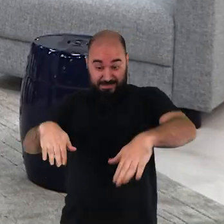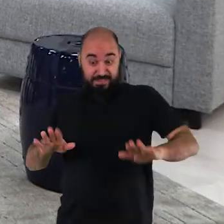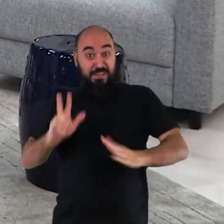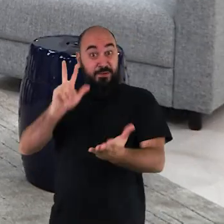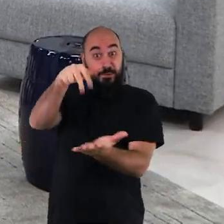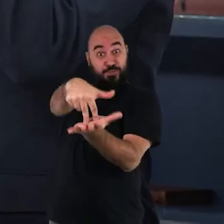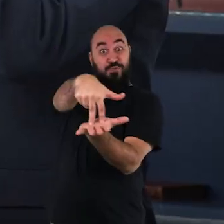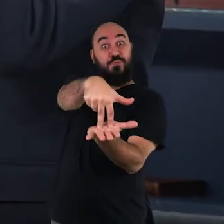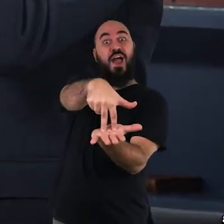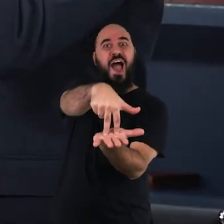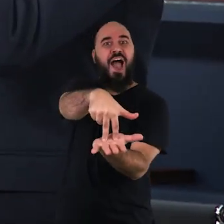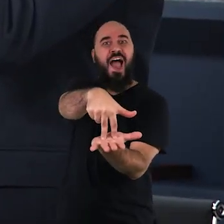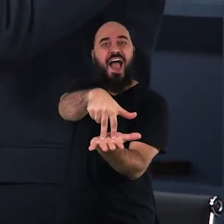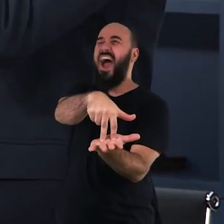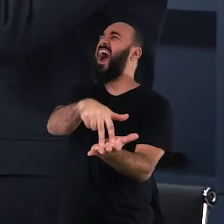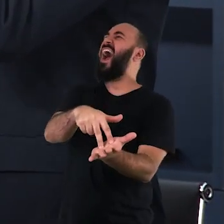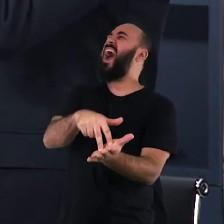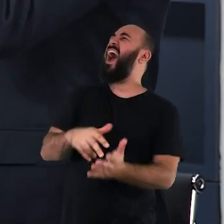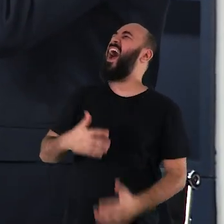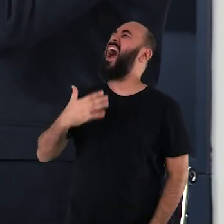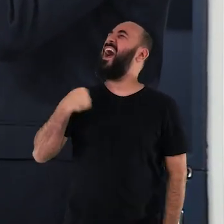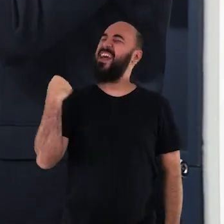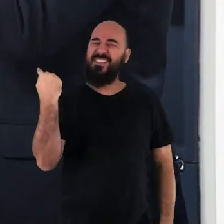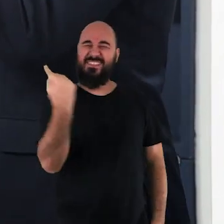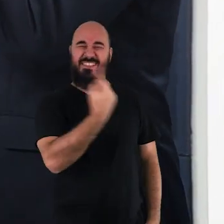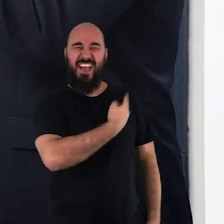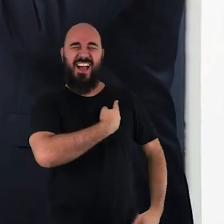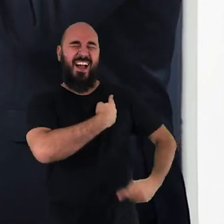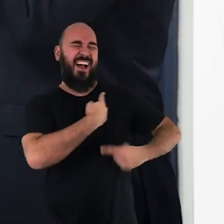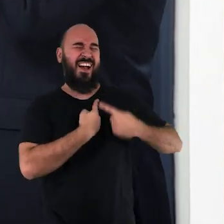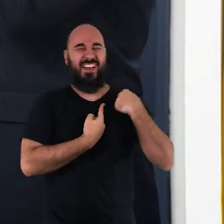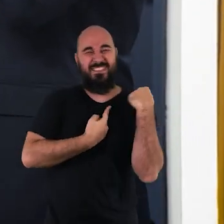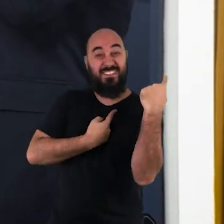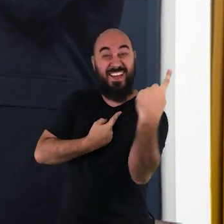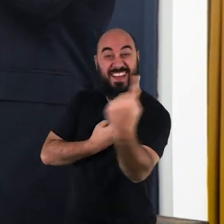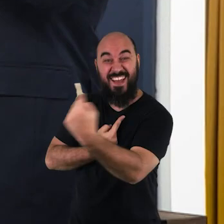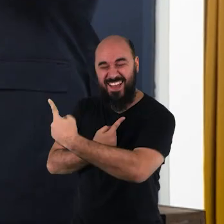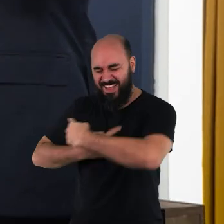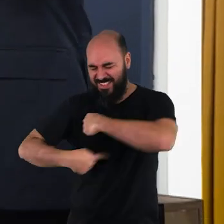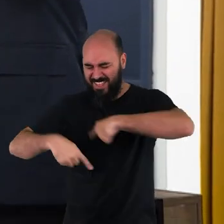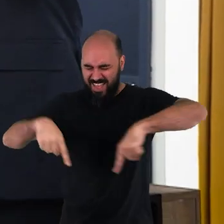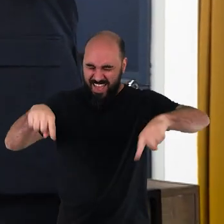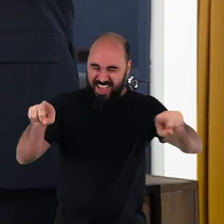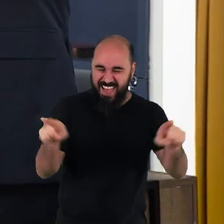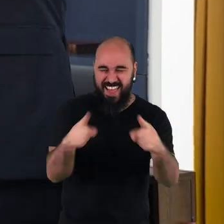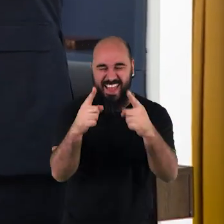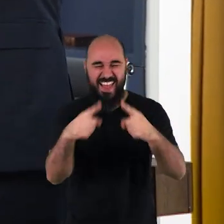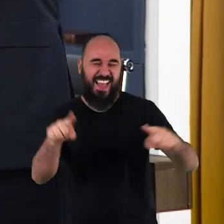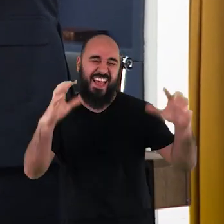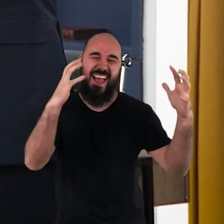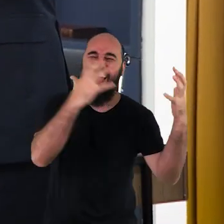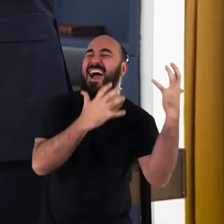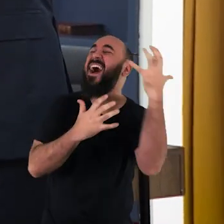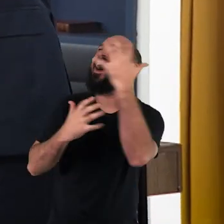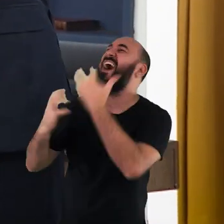nossa voz em teu, nossa voz em teu